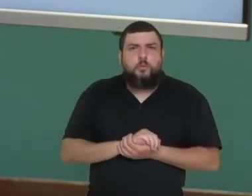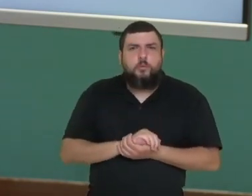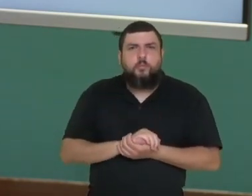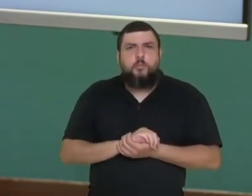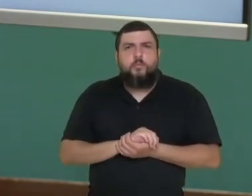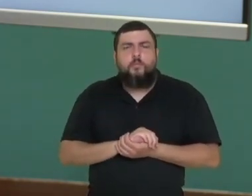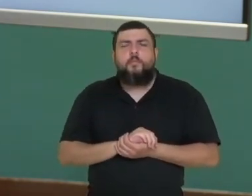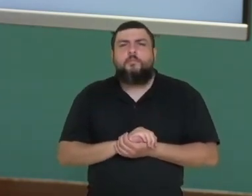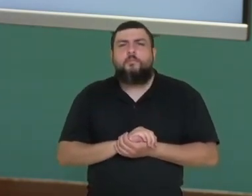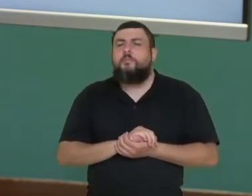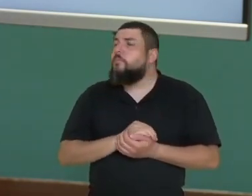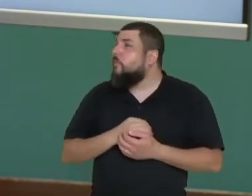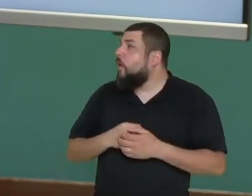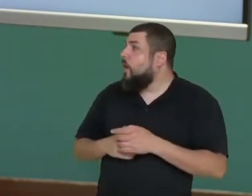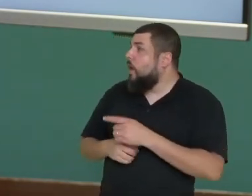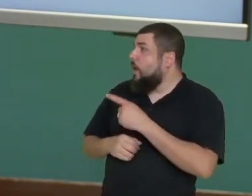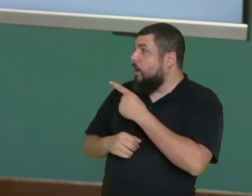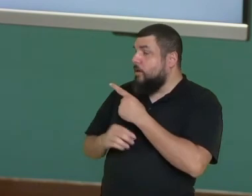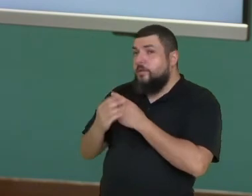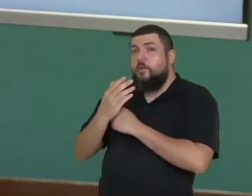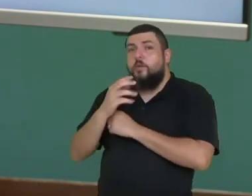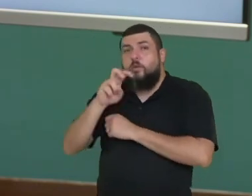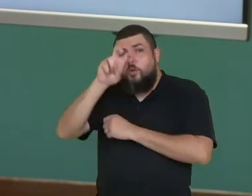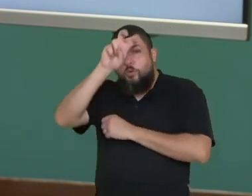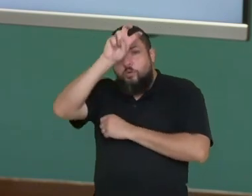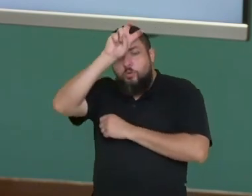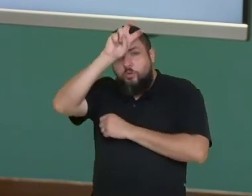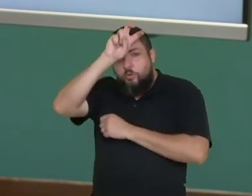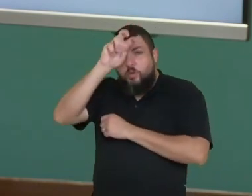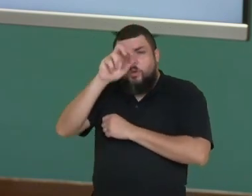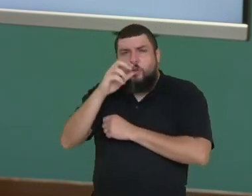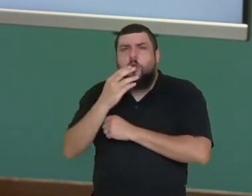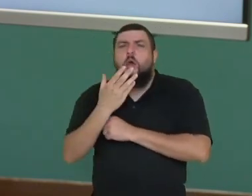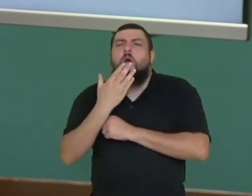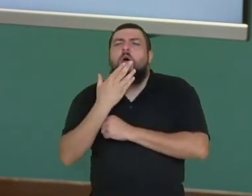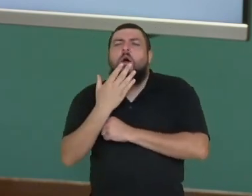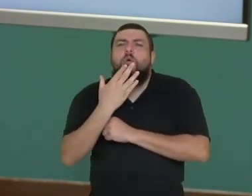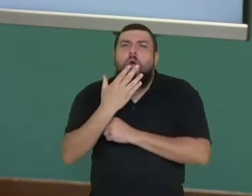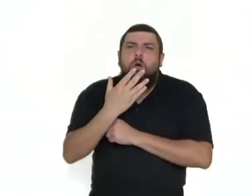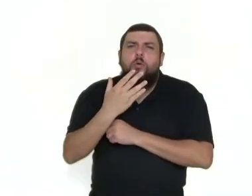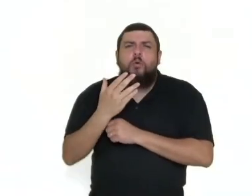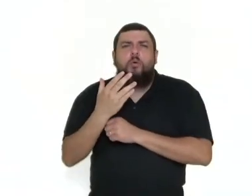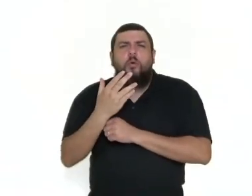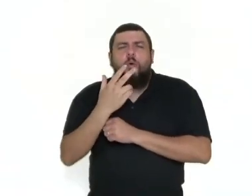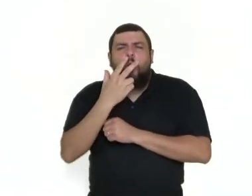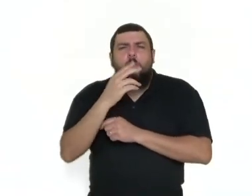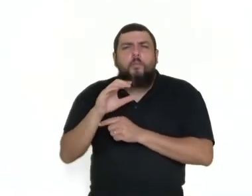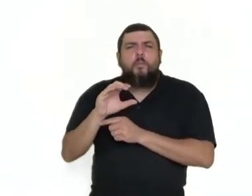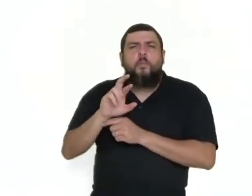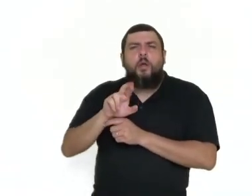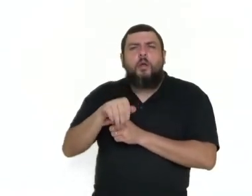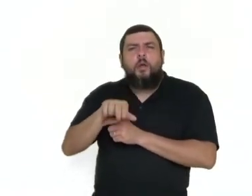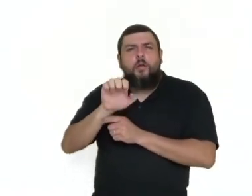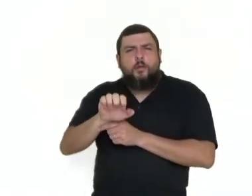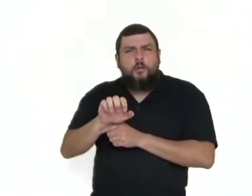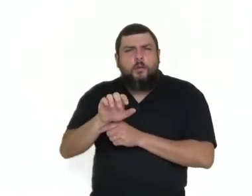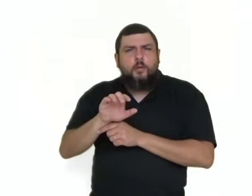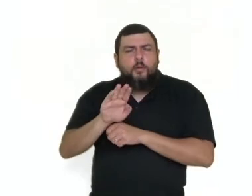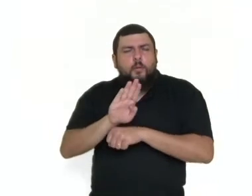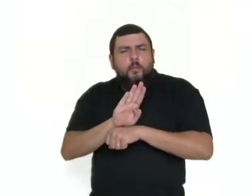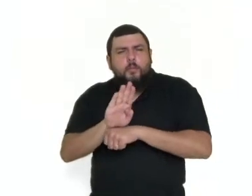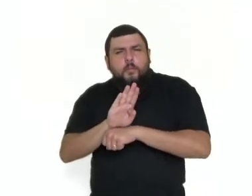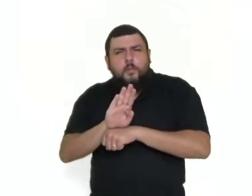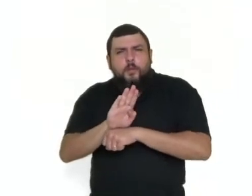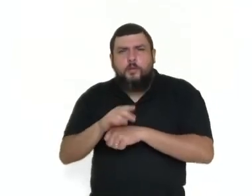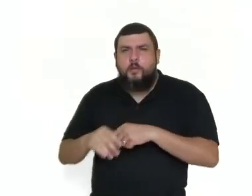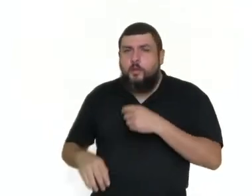Essa cor do Egito, da Líbia, seria o quê? Uma cor creme, né, galera? Me ajuda aí que eu de cor sou terrível. Região Síria, Iraque, Irã,